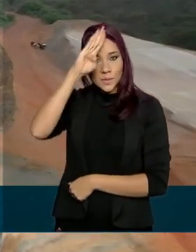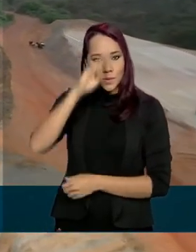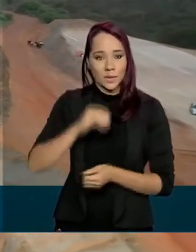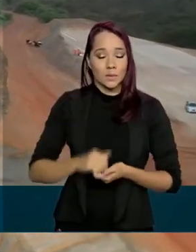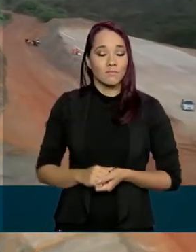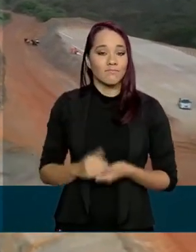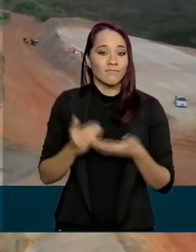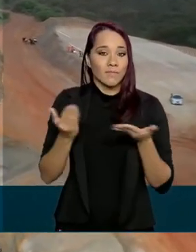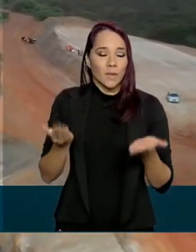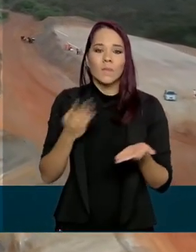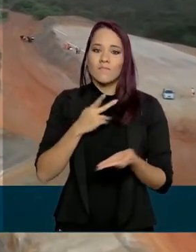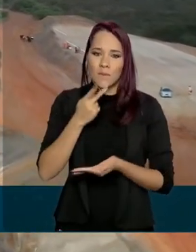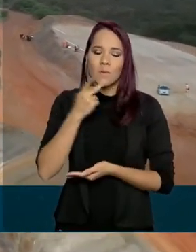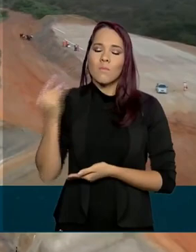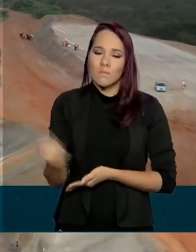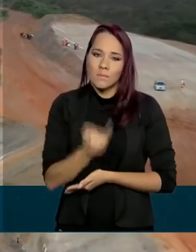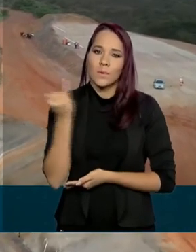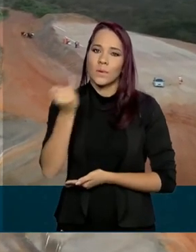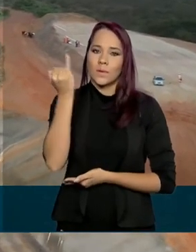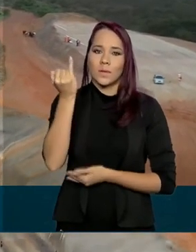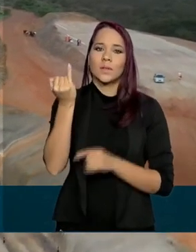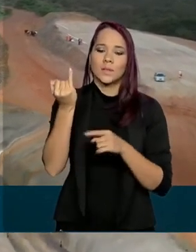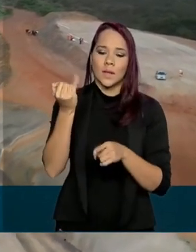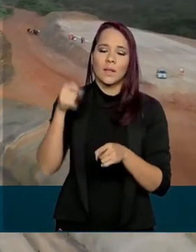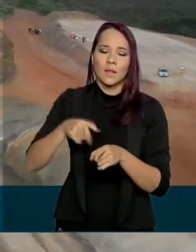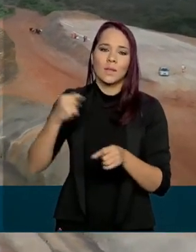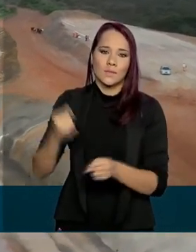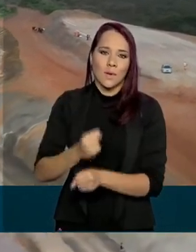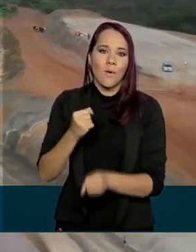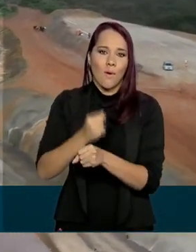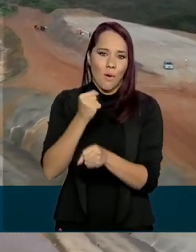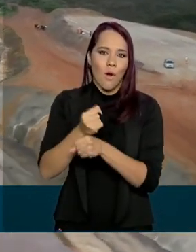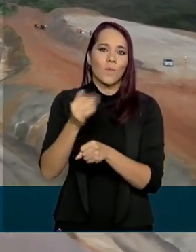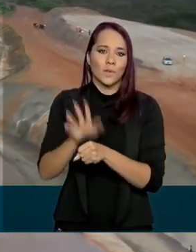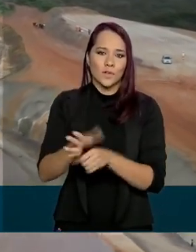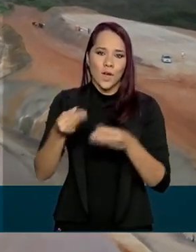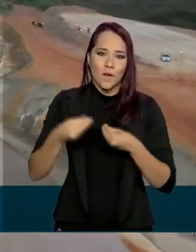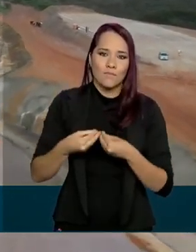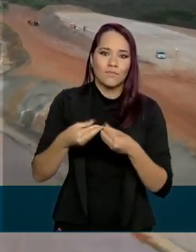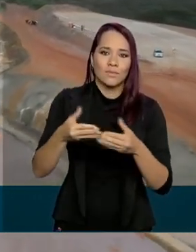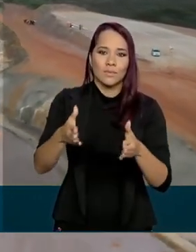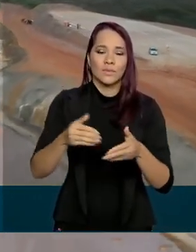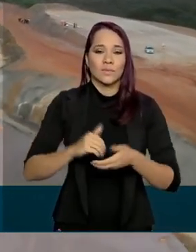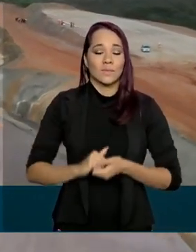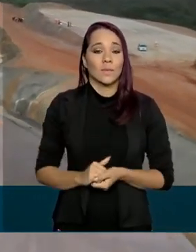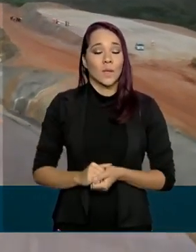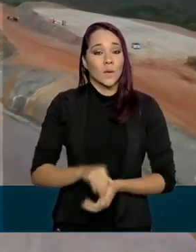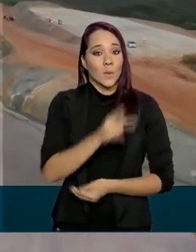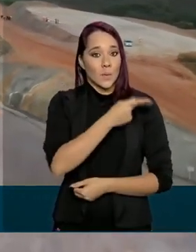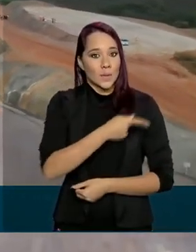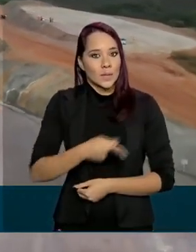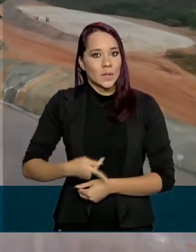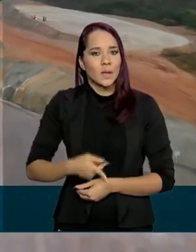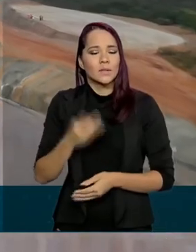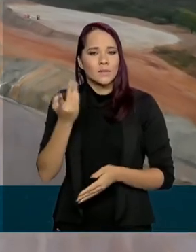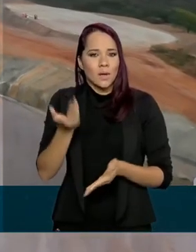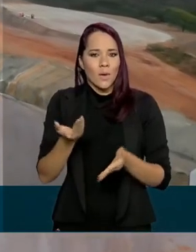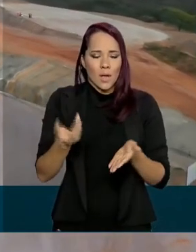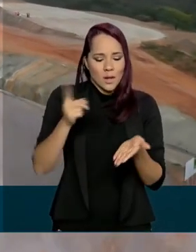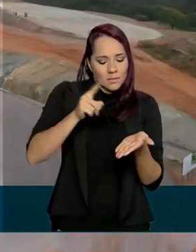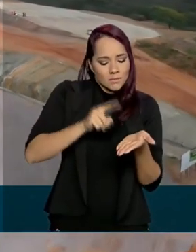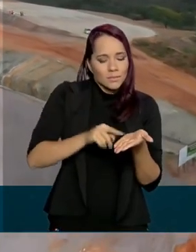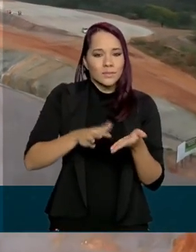que acabou de reforçar a importância desta obra que acaba de ser entregue o presidente acionou